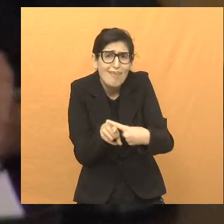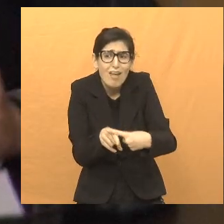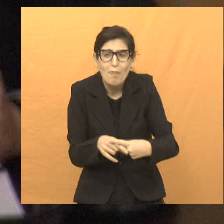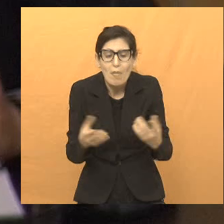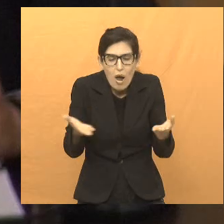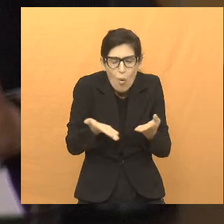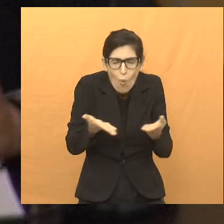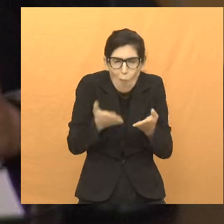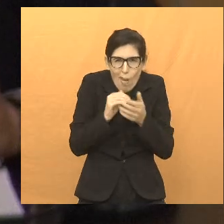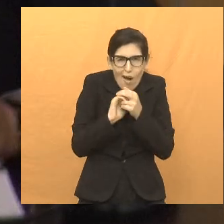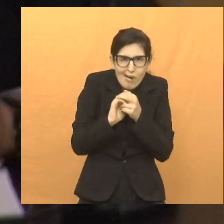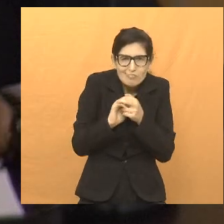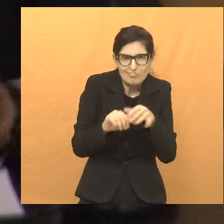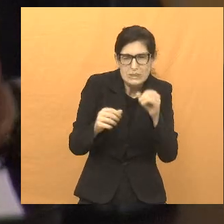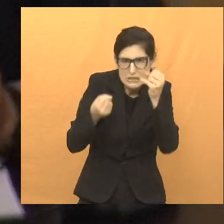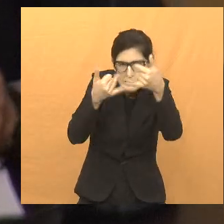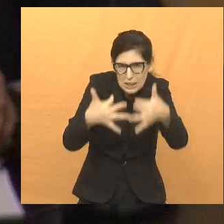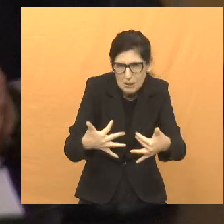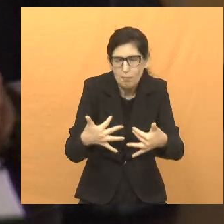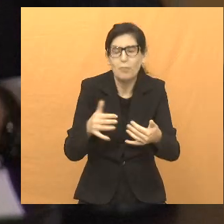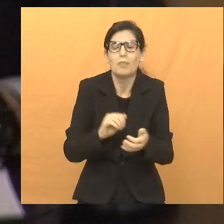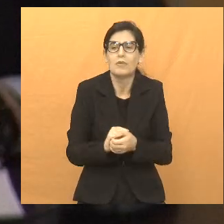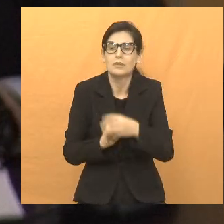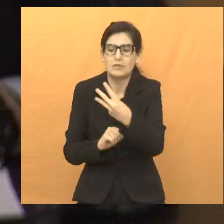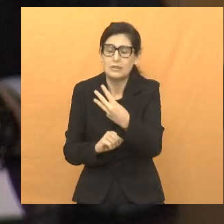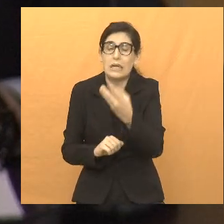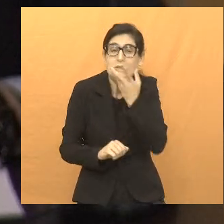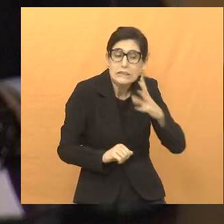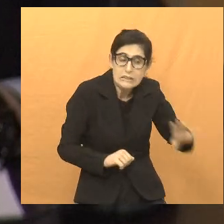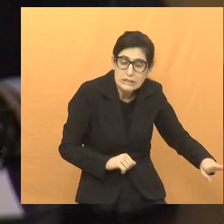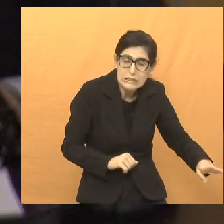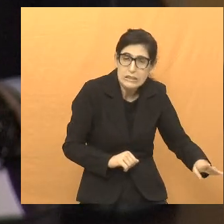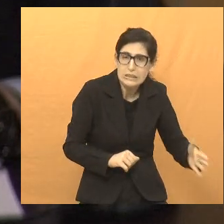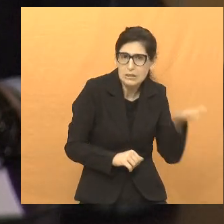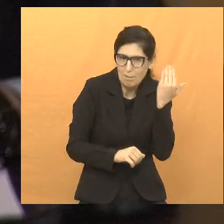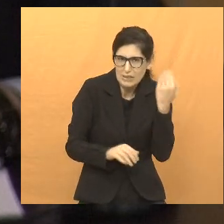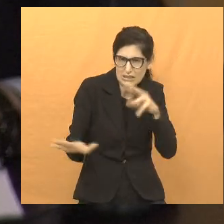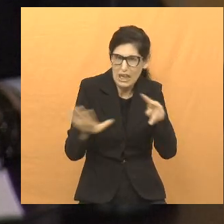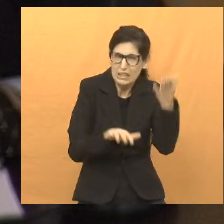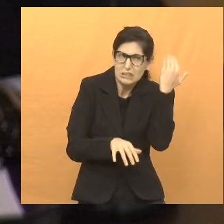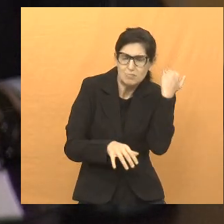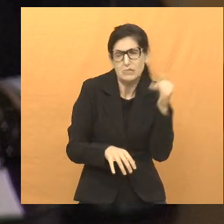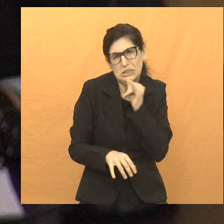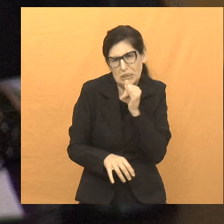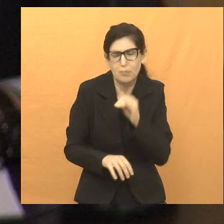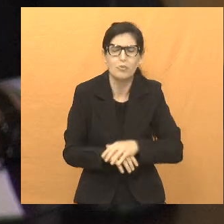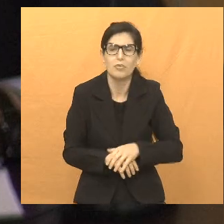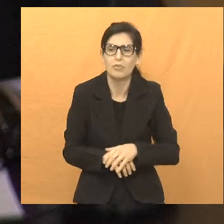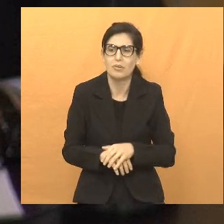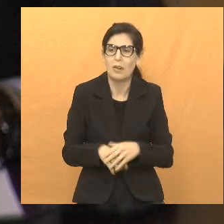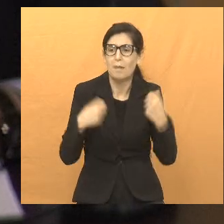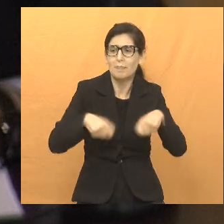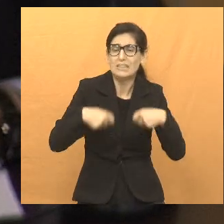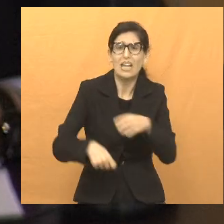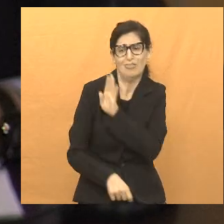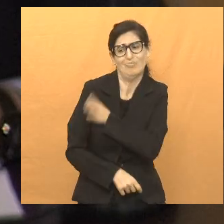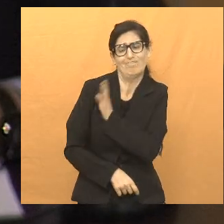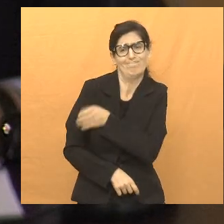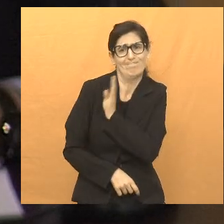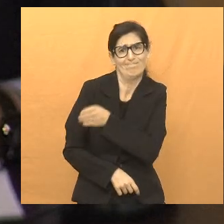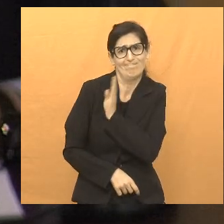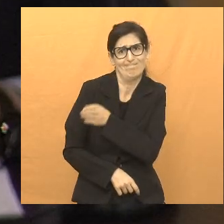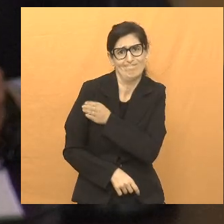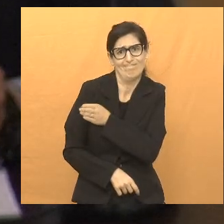crianças no Hospital São Francisco que precisavam de cirurgia cardiológica infantil. E a gente